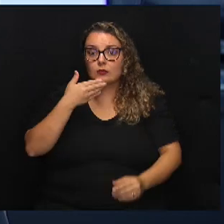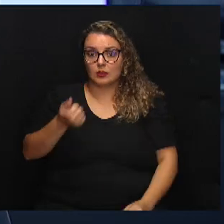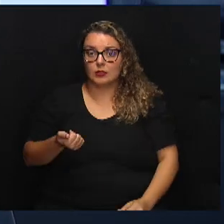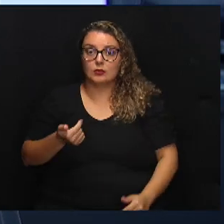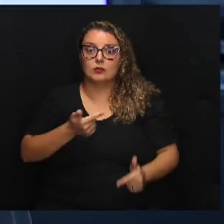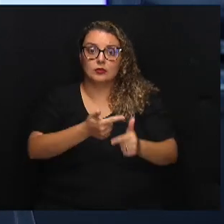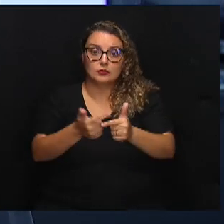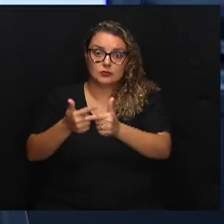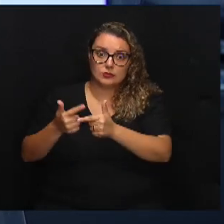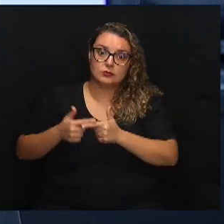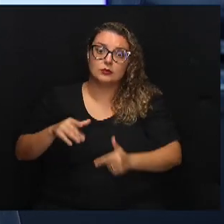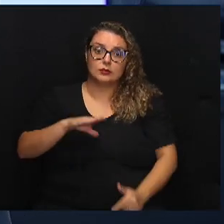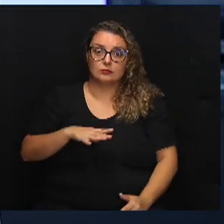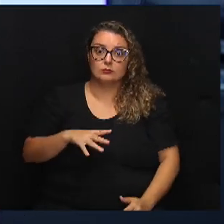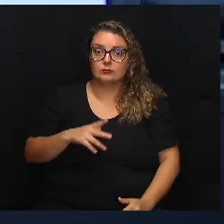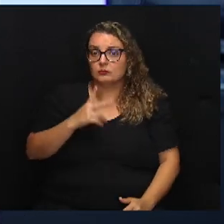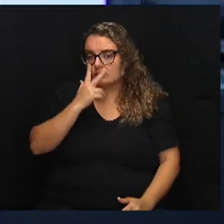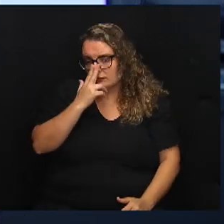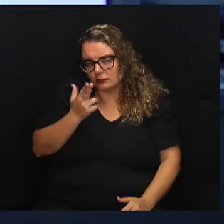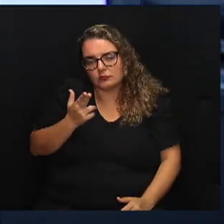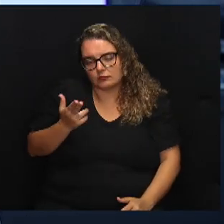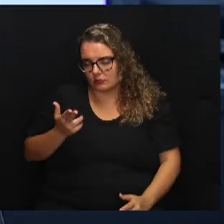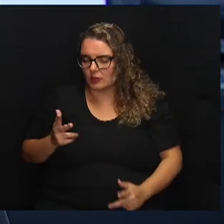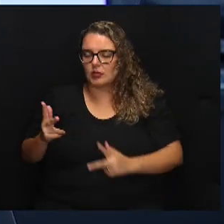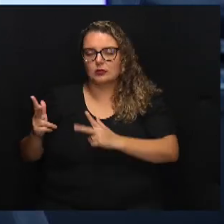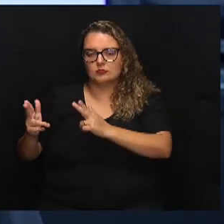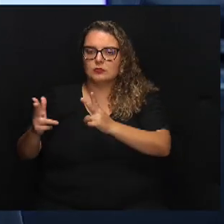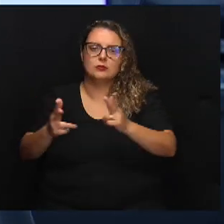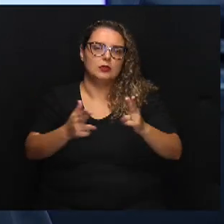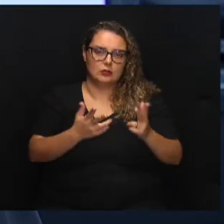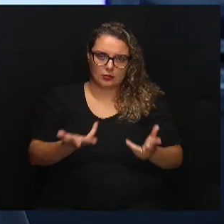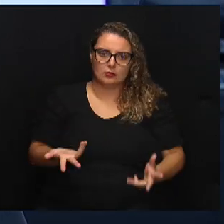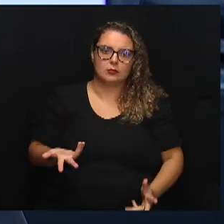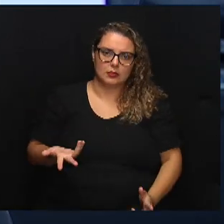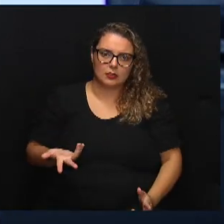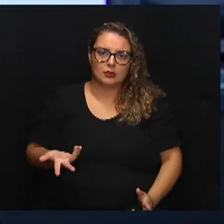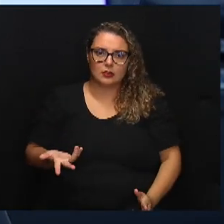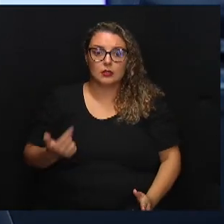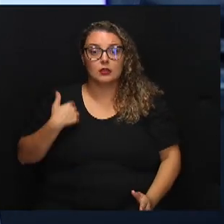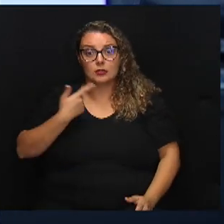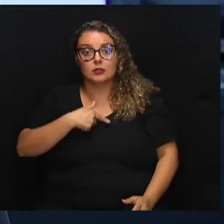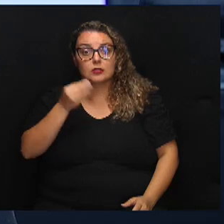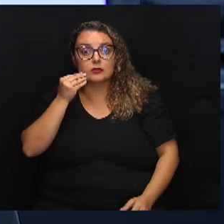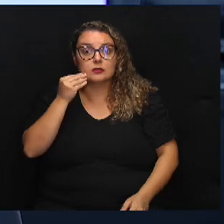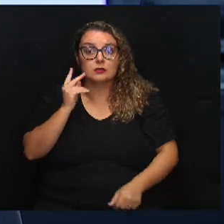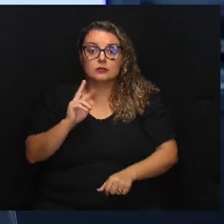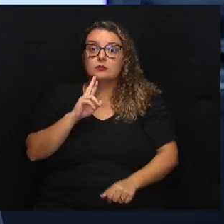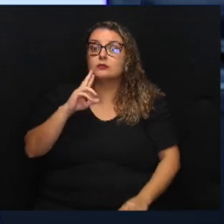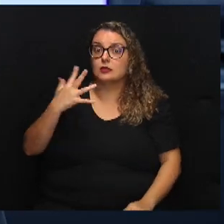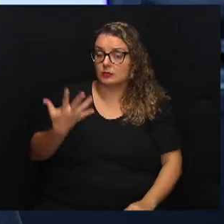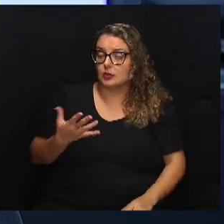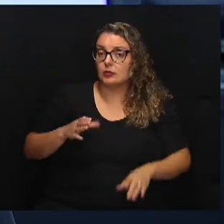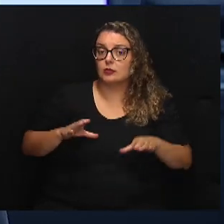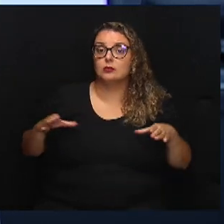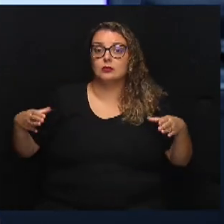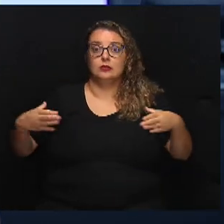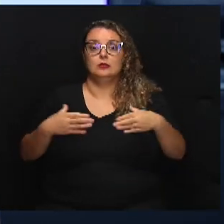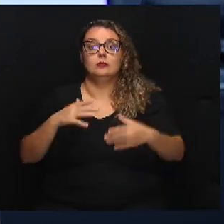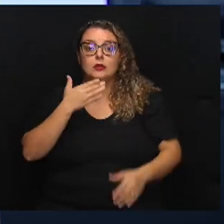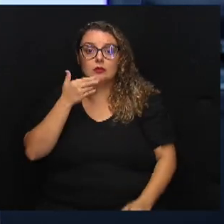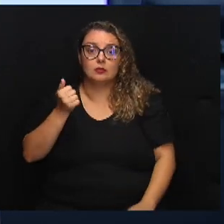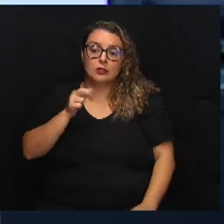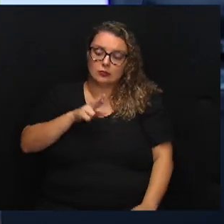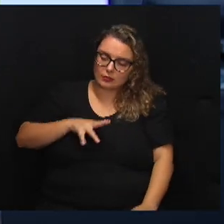problemas da cidade praticamente são praticamente iguais, vamos dizer assim. E a gente está tentando buscar uma solução no coletivo, para que a gente melhore essa